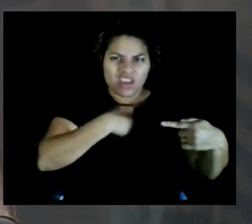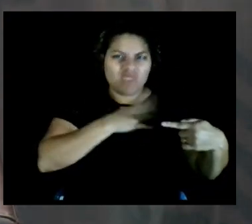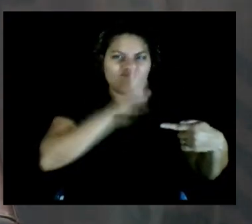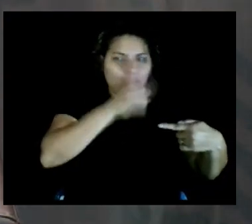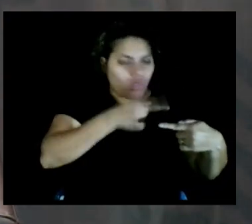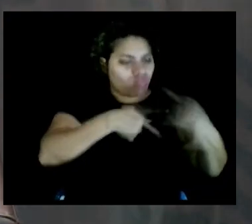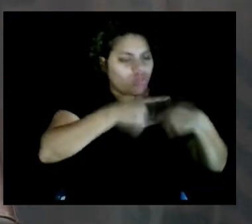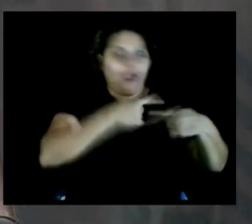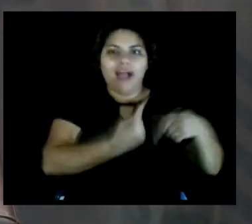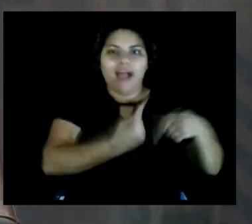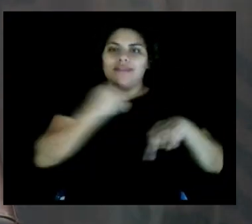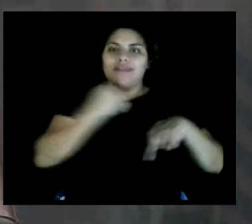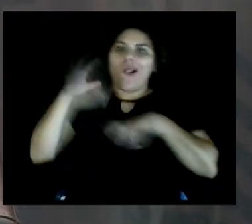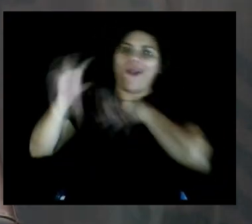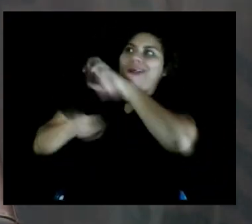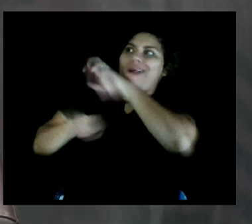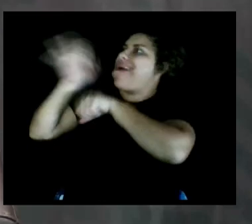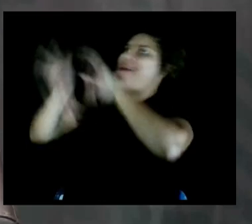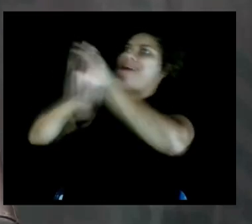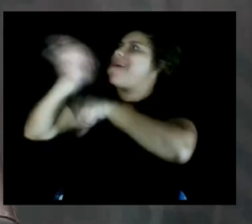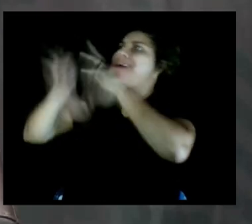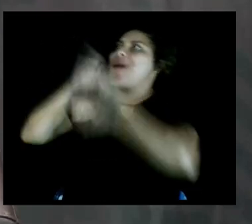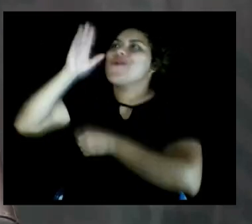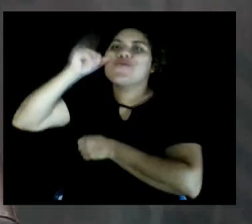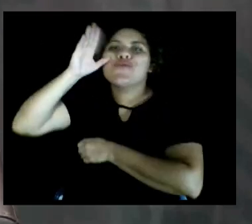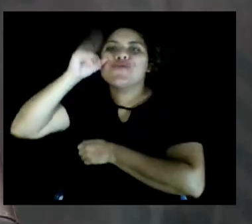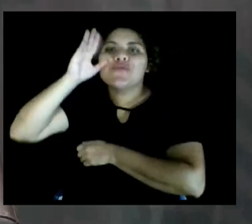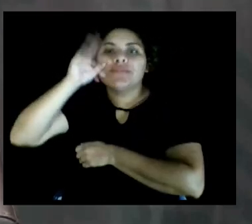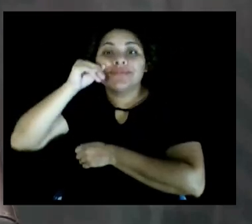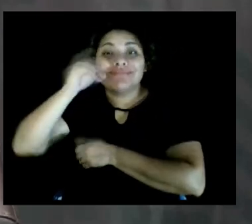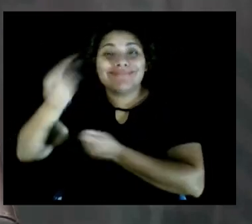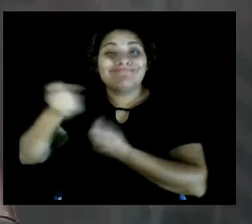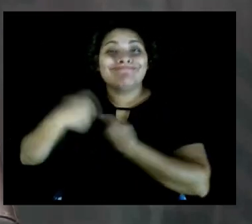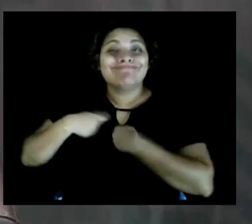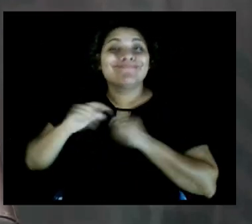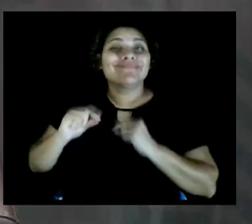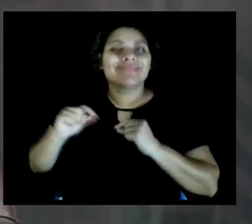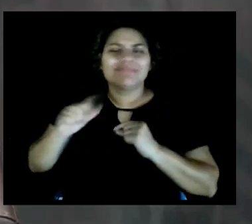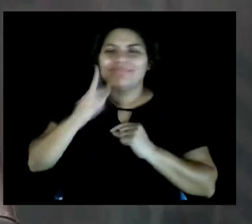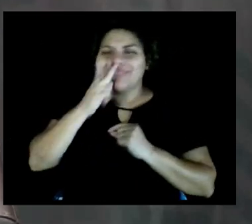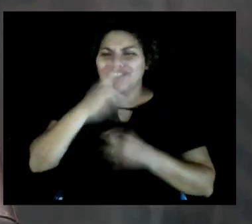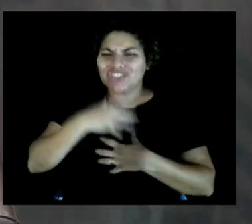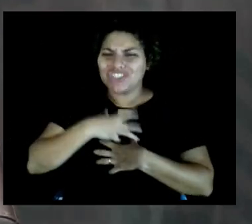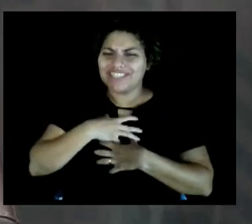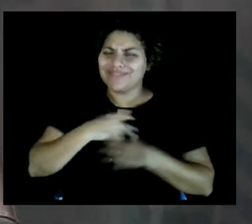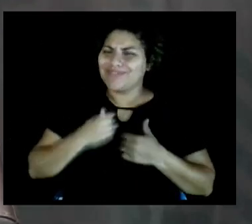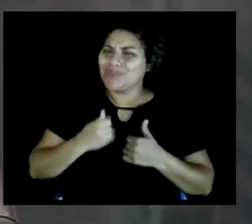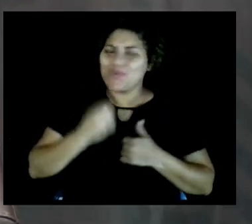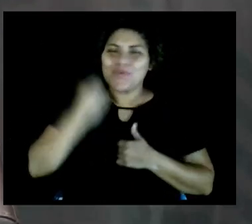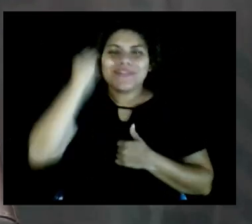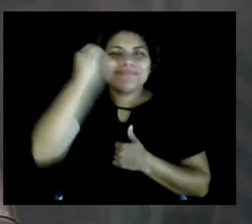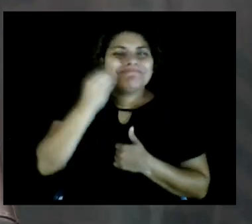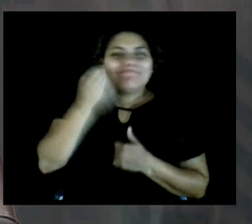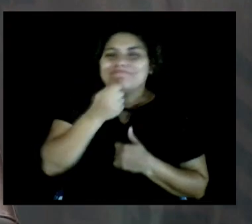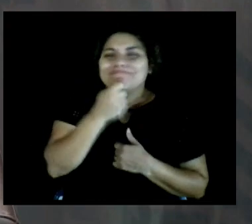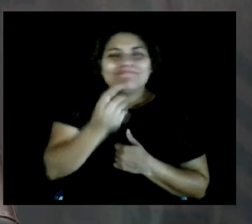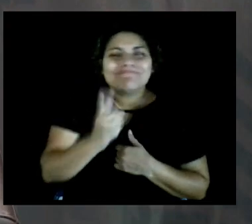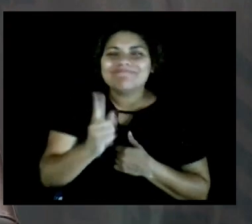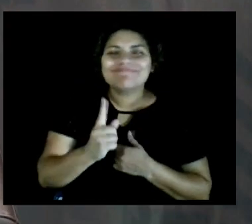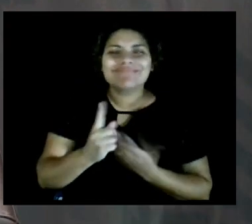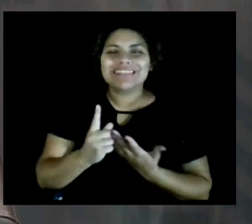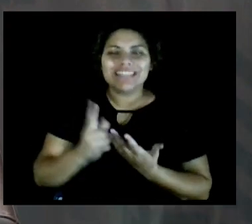curiosidade inata da gente, mas aquilo pode fazer um mal, porque como ele não vivenciou, ele não tem a emoção,